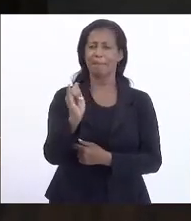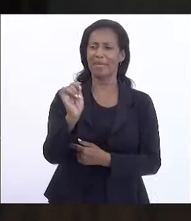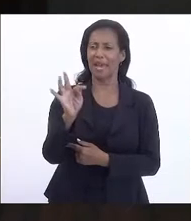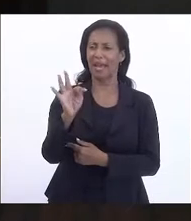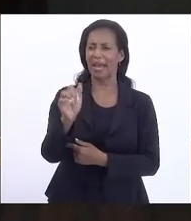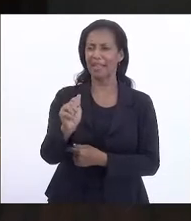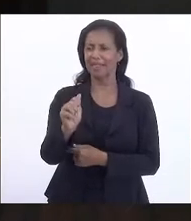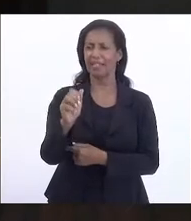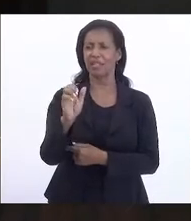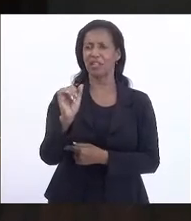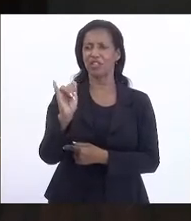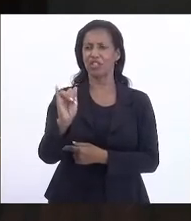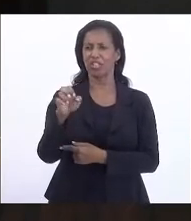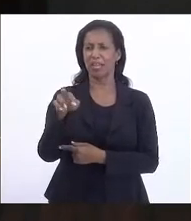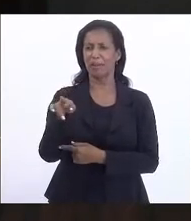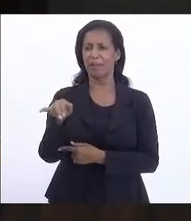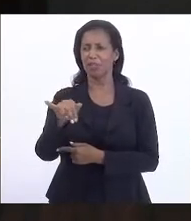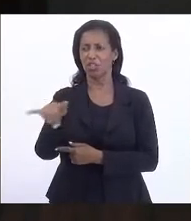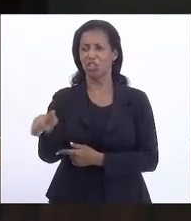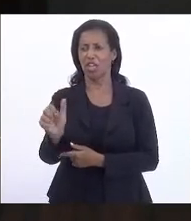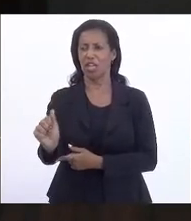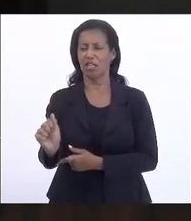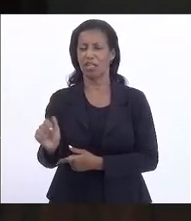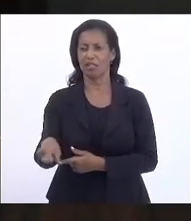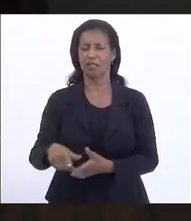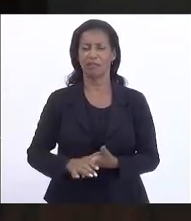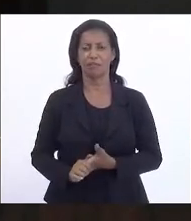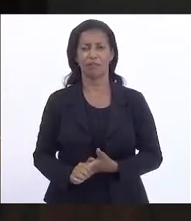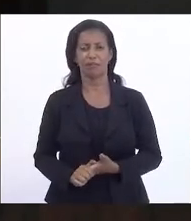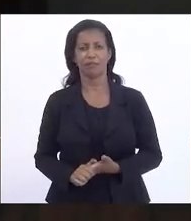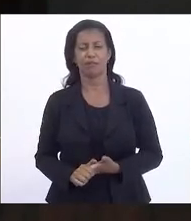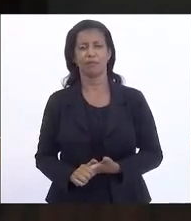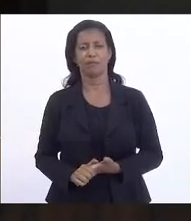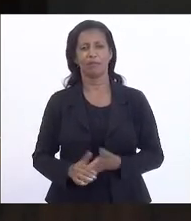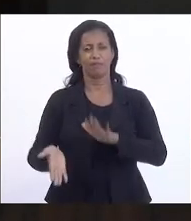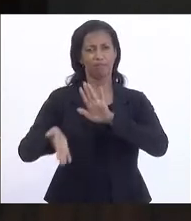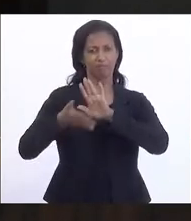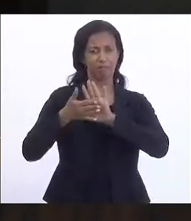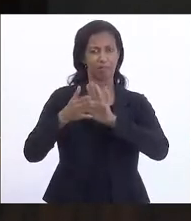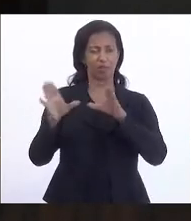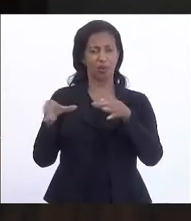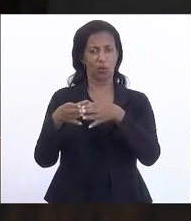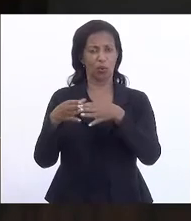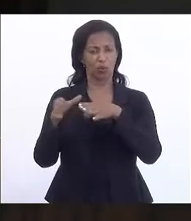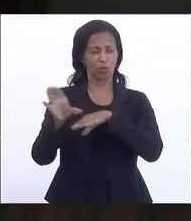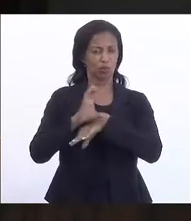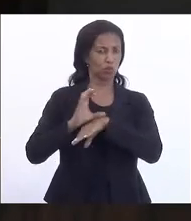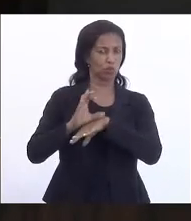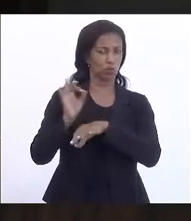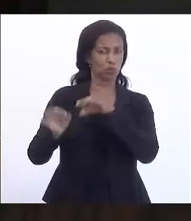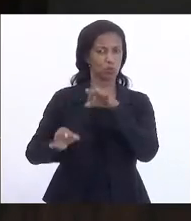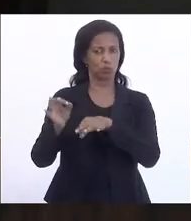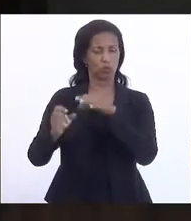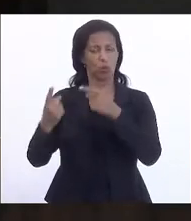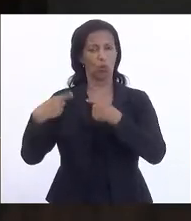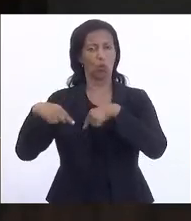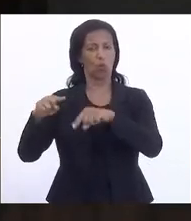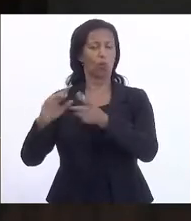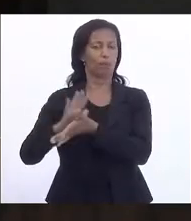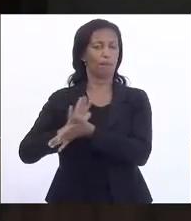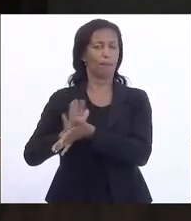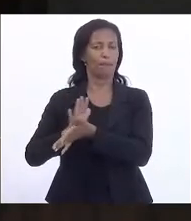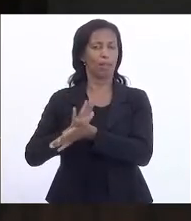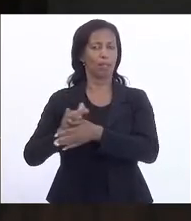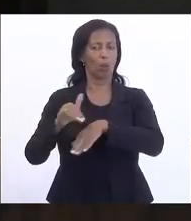racismo religioso no âmbito do Estado do Rio de Janeiro e da outras providências. Pareceres da Comissão de Constituição pela Condicionalidade. Combate às discriminações, preconceito de